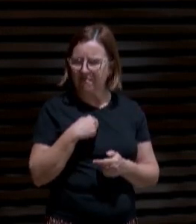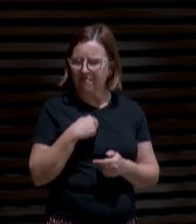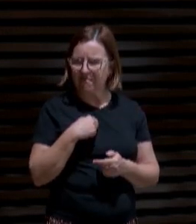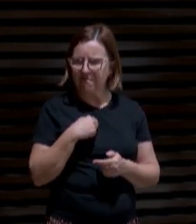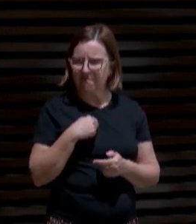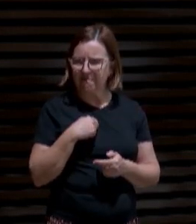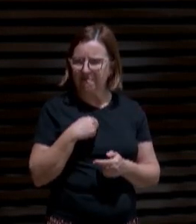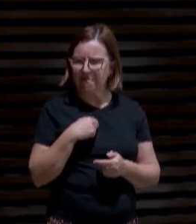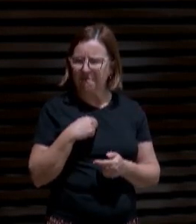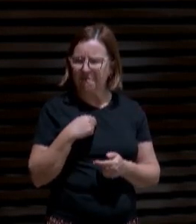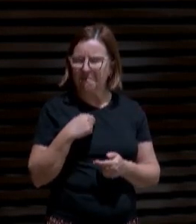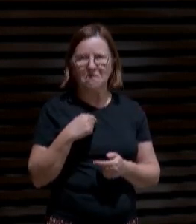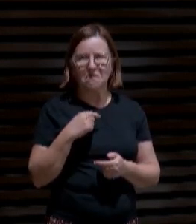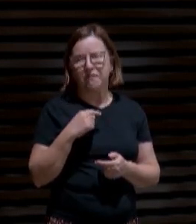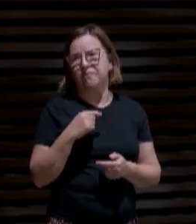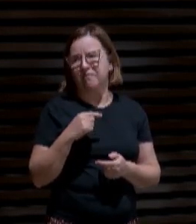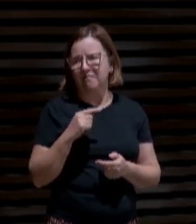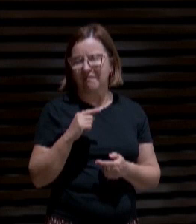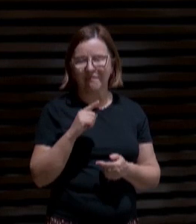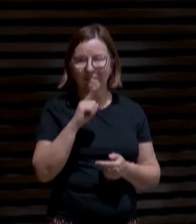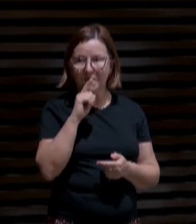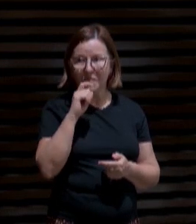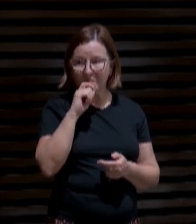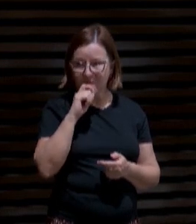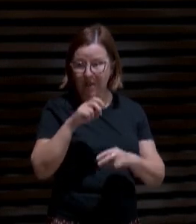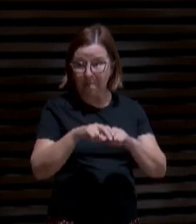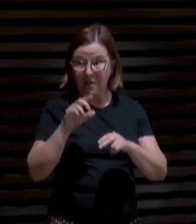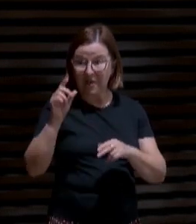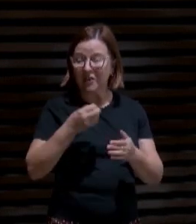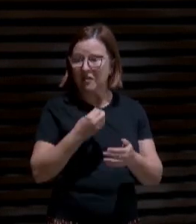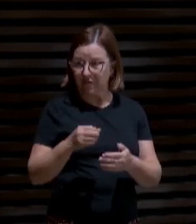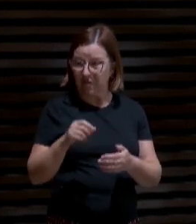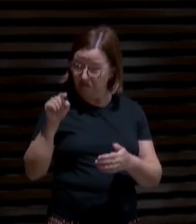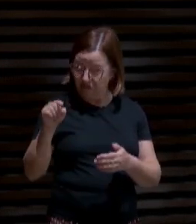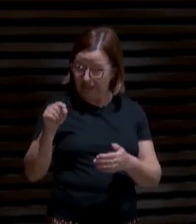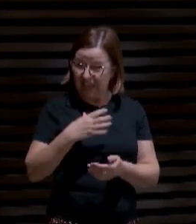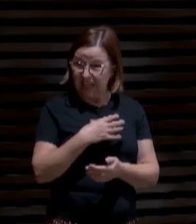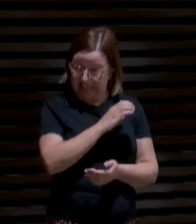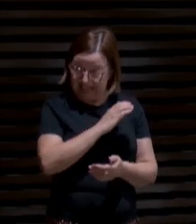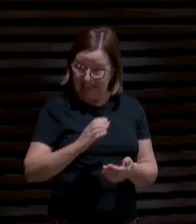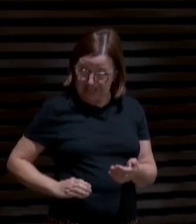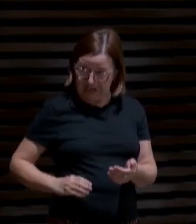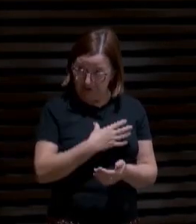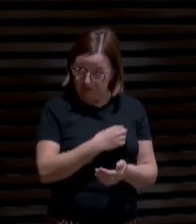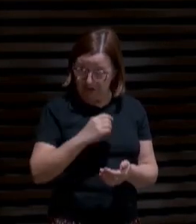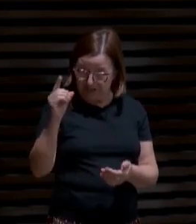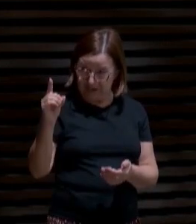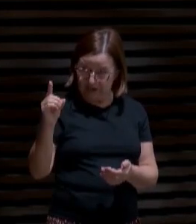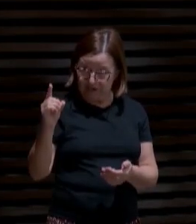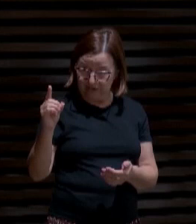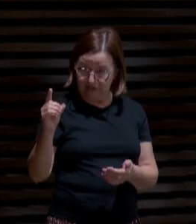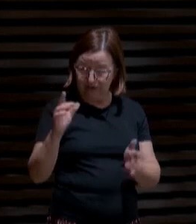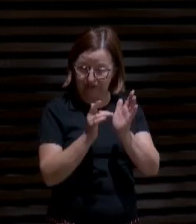Deus vivo, que nos digas se tu és o Cristo, o Filho de Deus.